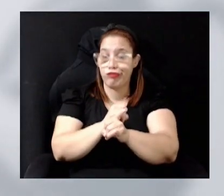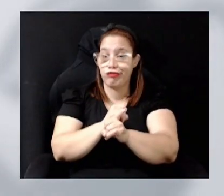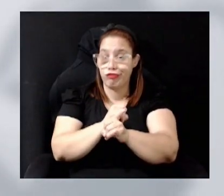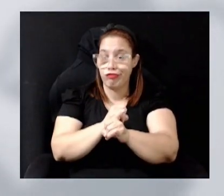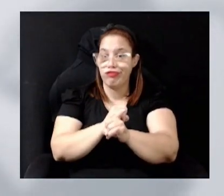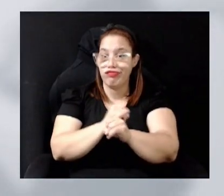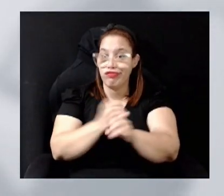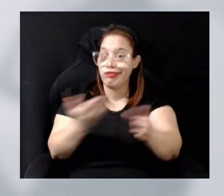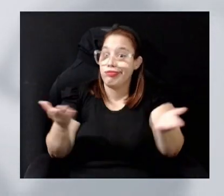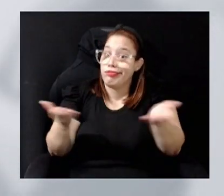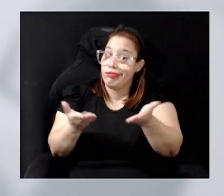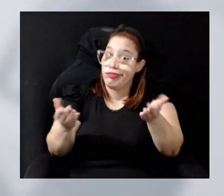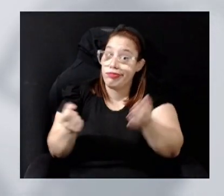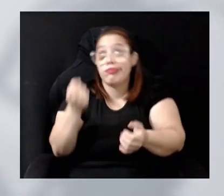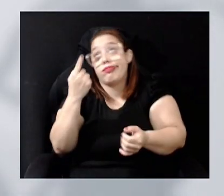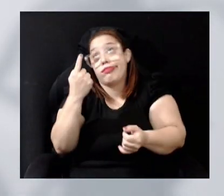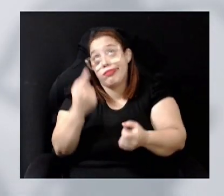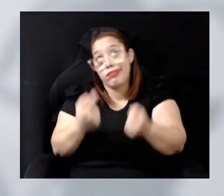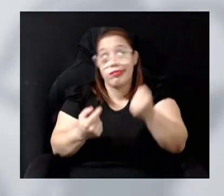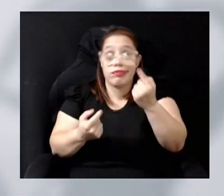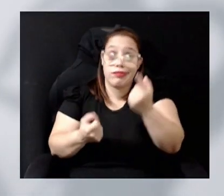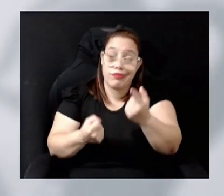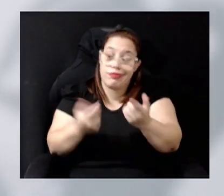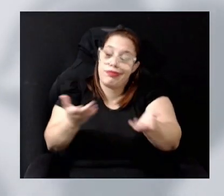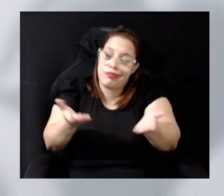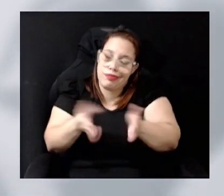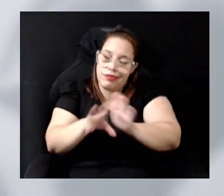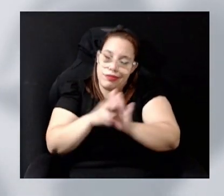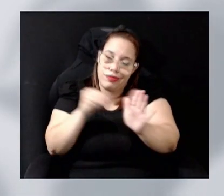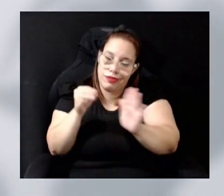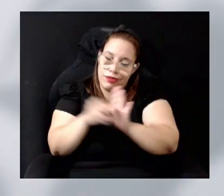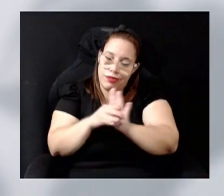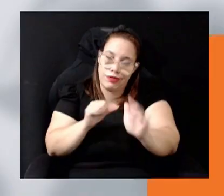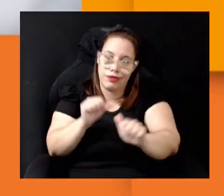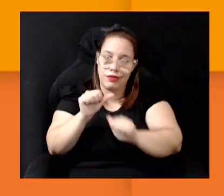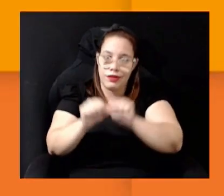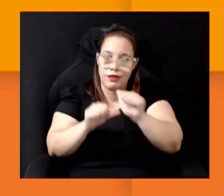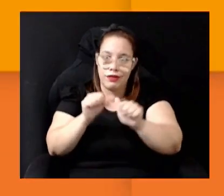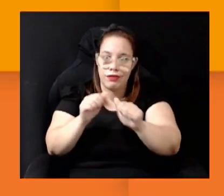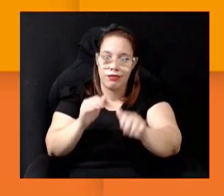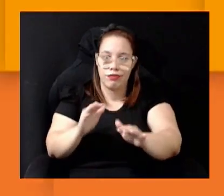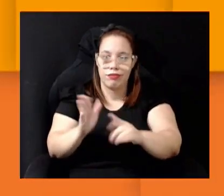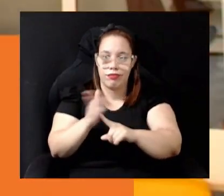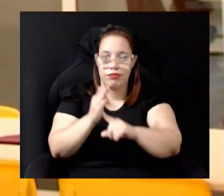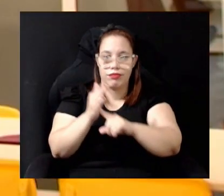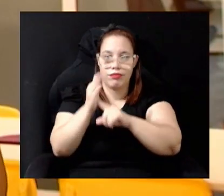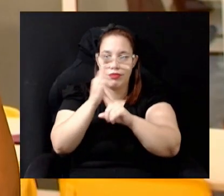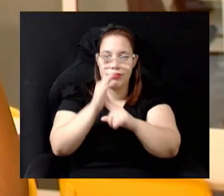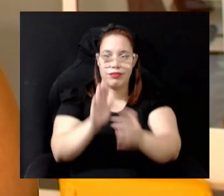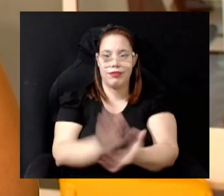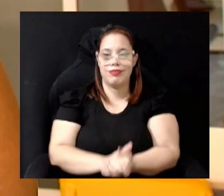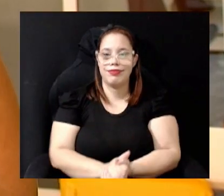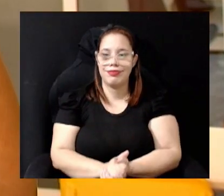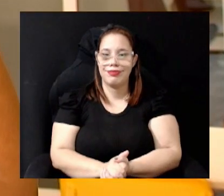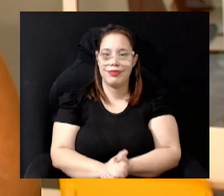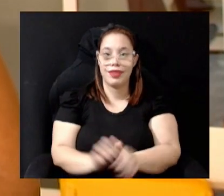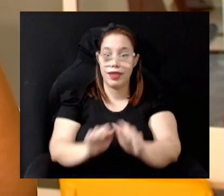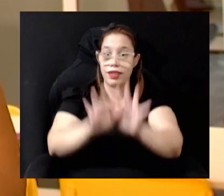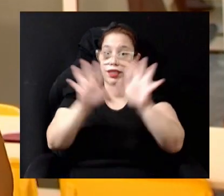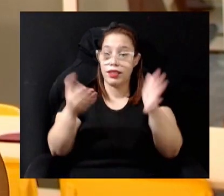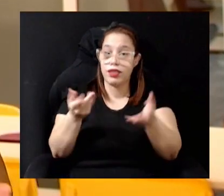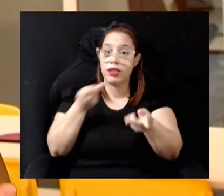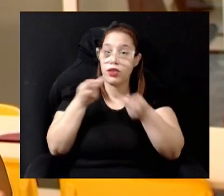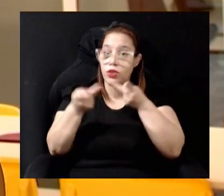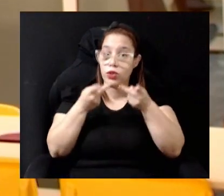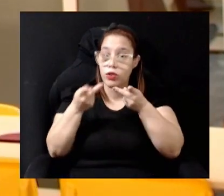apenas algumas das tendências que estão moldando o futuro da tecnologia. Claro que para conversar com a gente